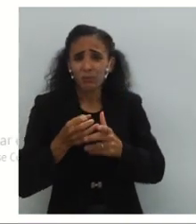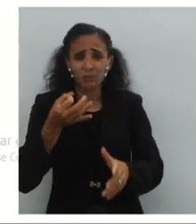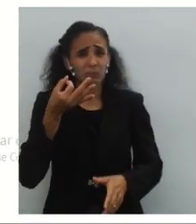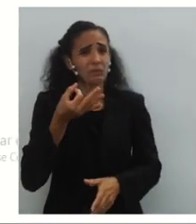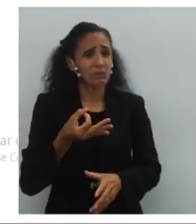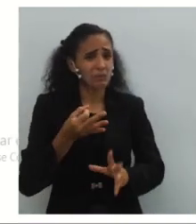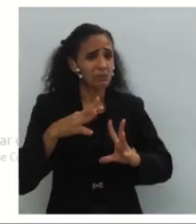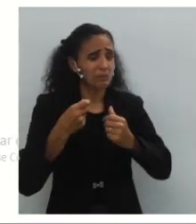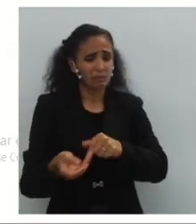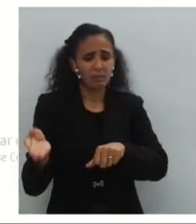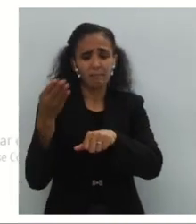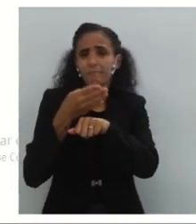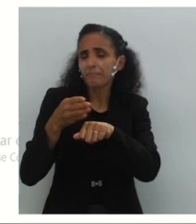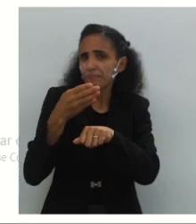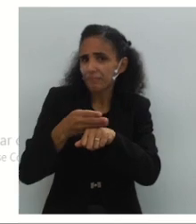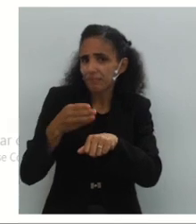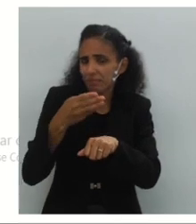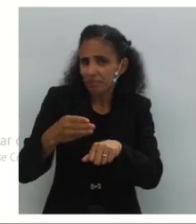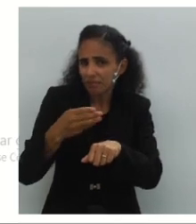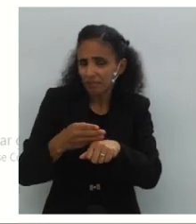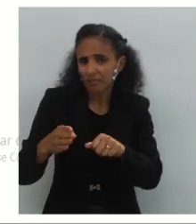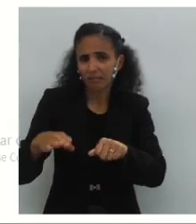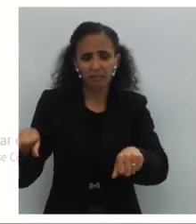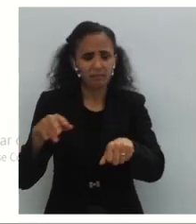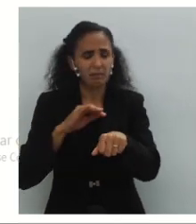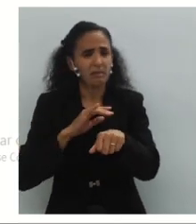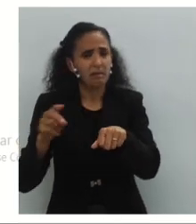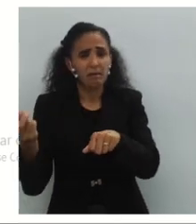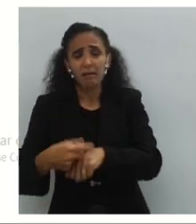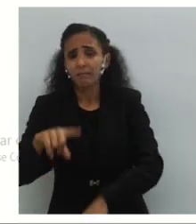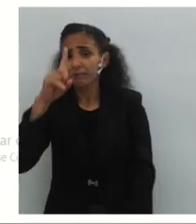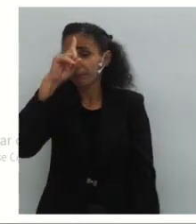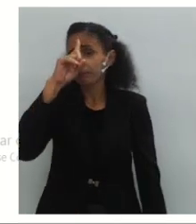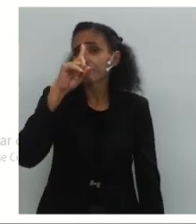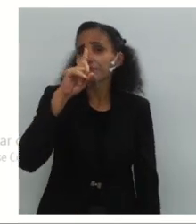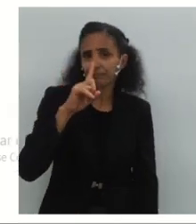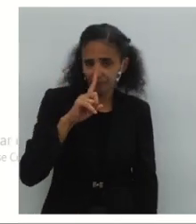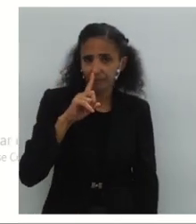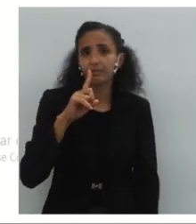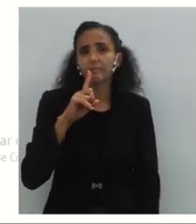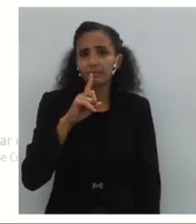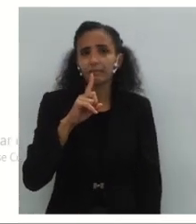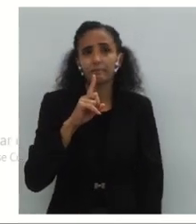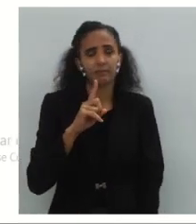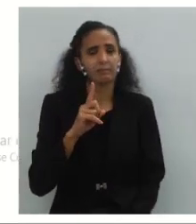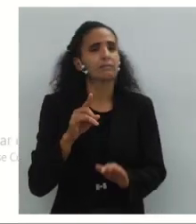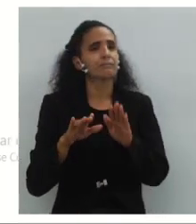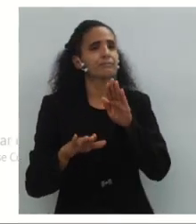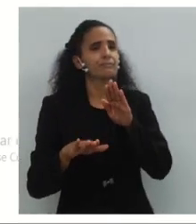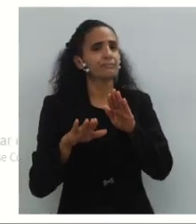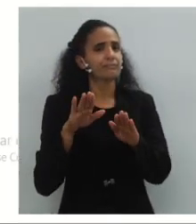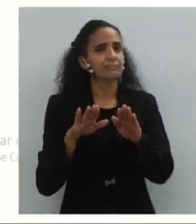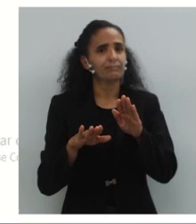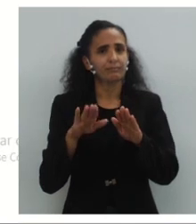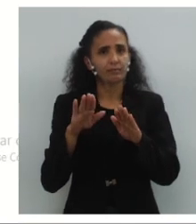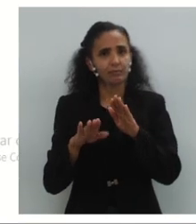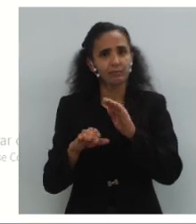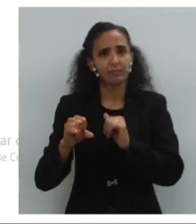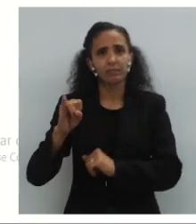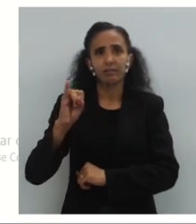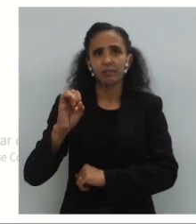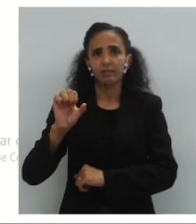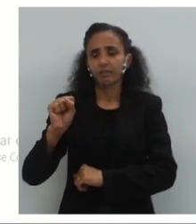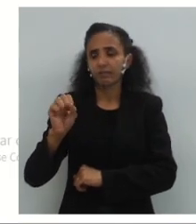vão aparecer no ânus, podem ser esbranquiçadas, esverdeadas, amareladas, e isso